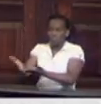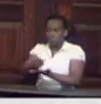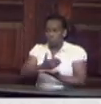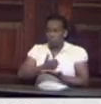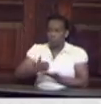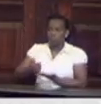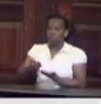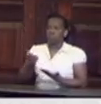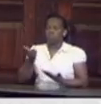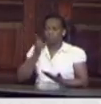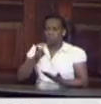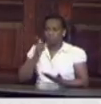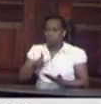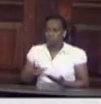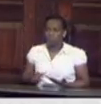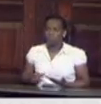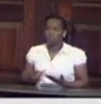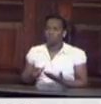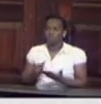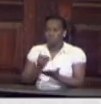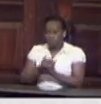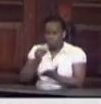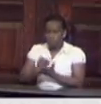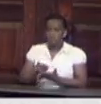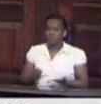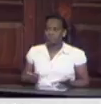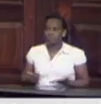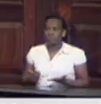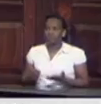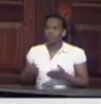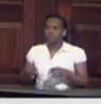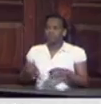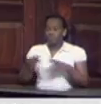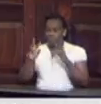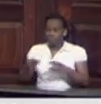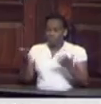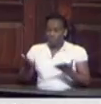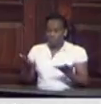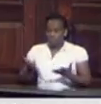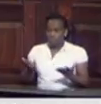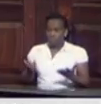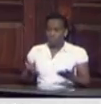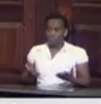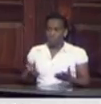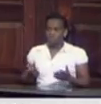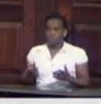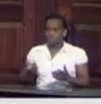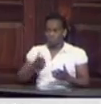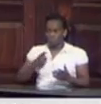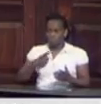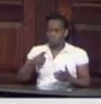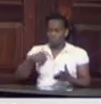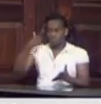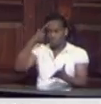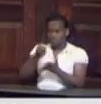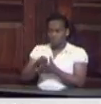suas receitas extraordinárias, como a que hoje está sendo decidida pelo